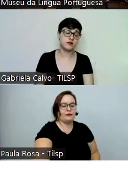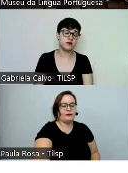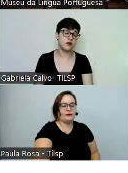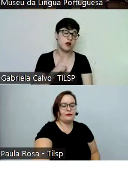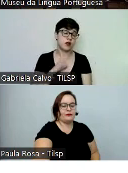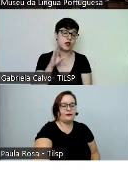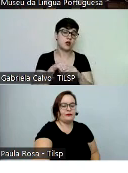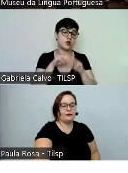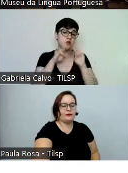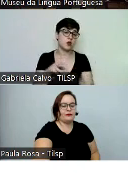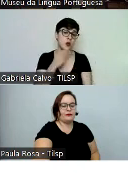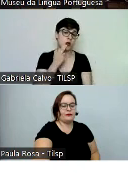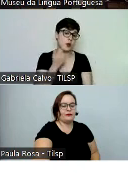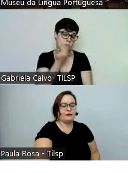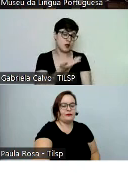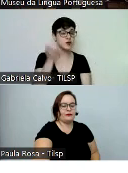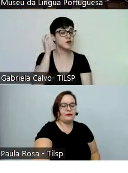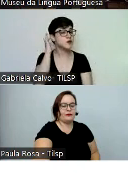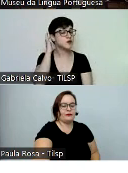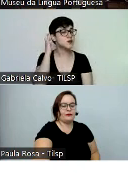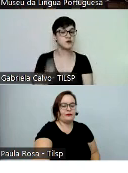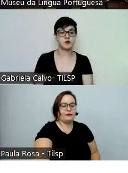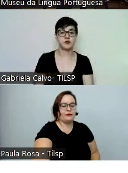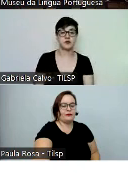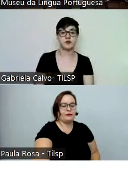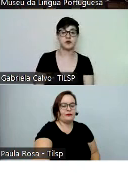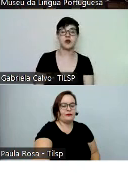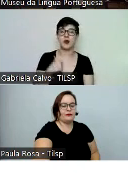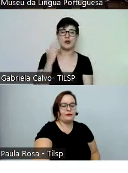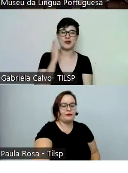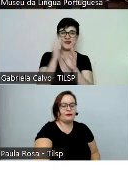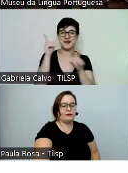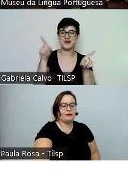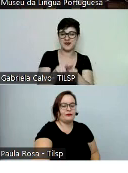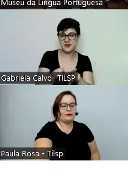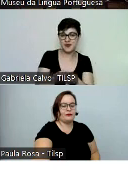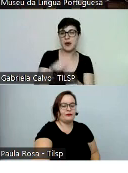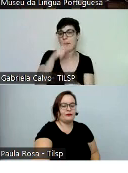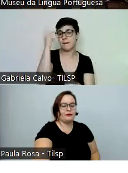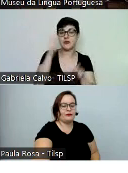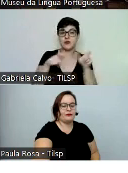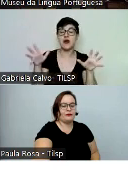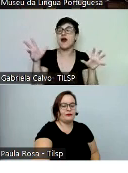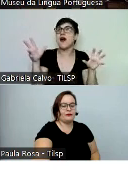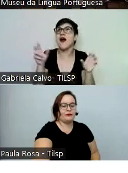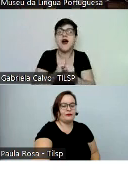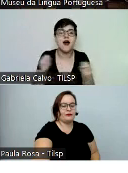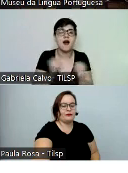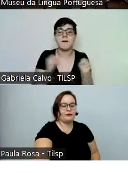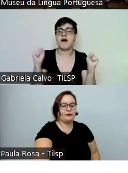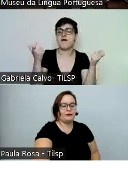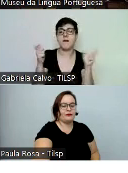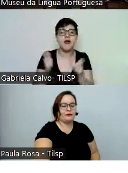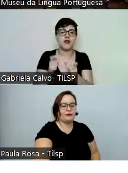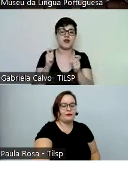no Museu de Língua é outra coisa que eu descobri é que as pessoas adoram os sistemas alfabéticos sistemas de escrita